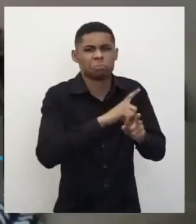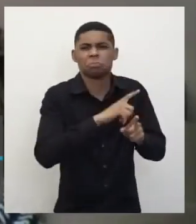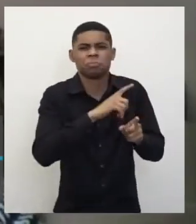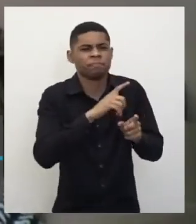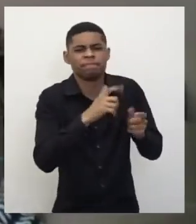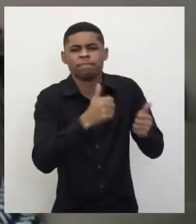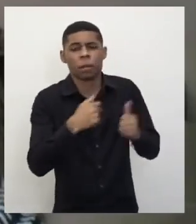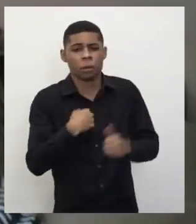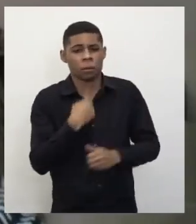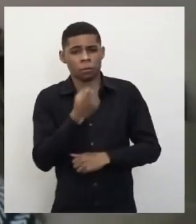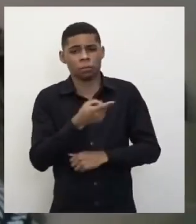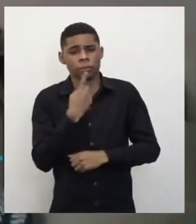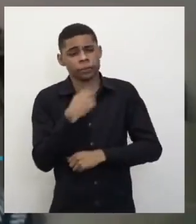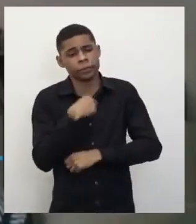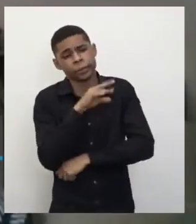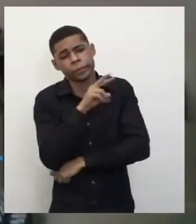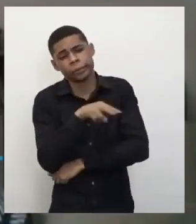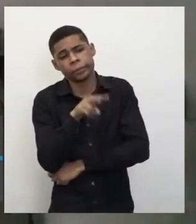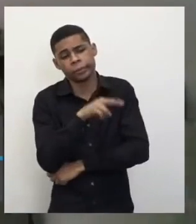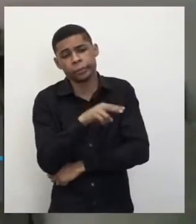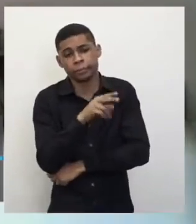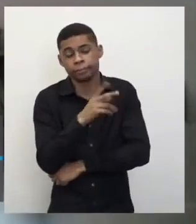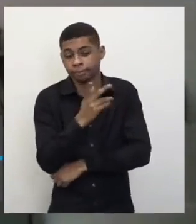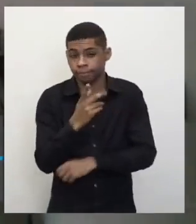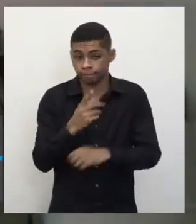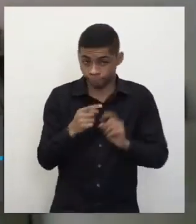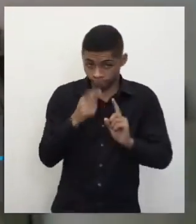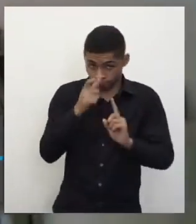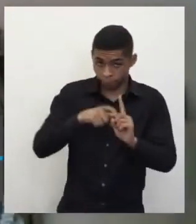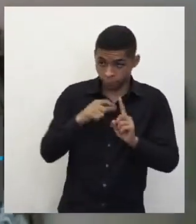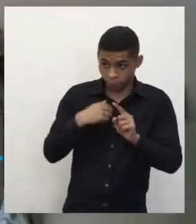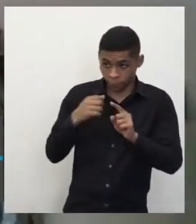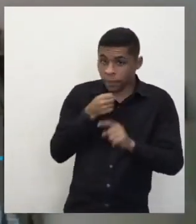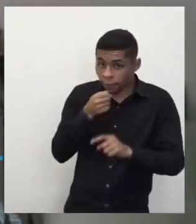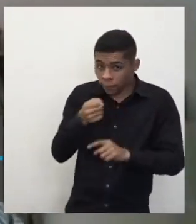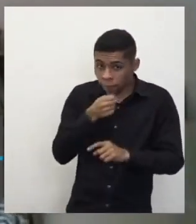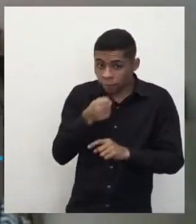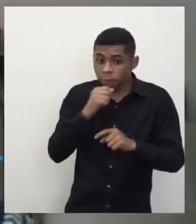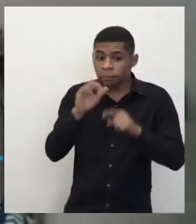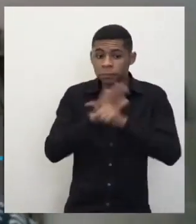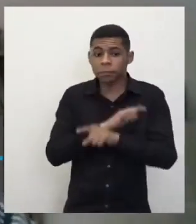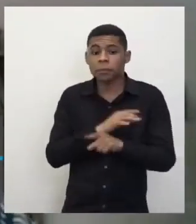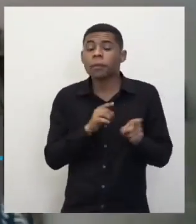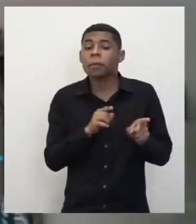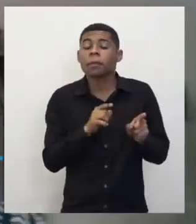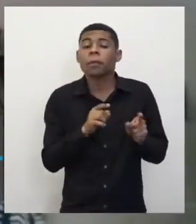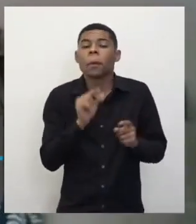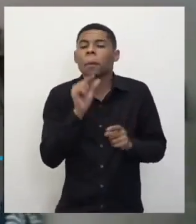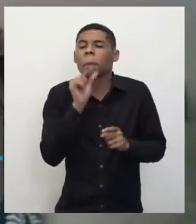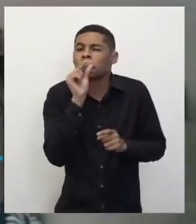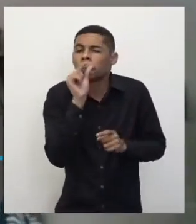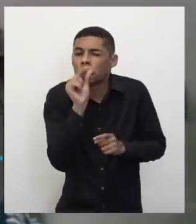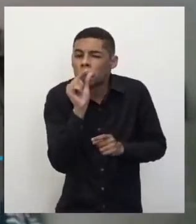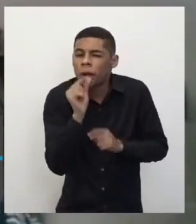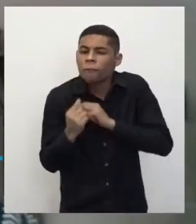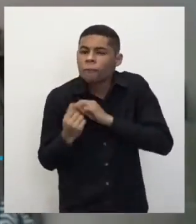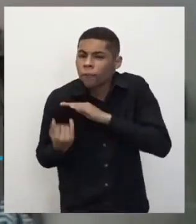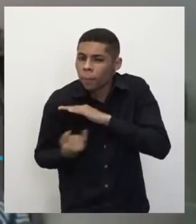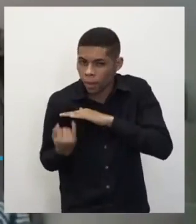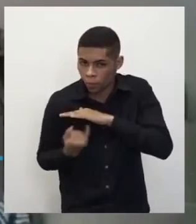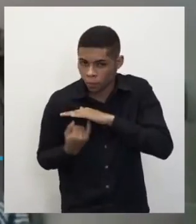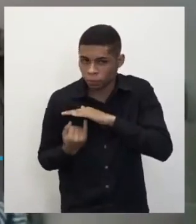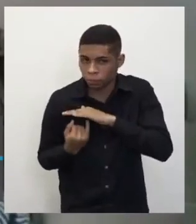jogos. Ele, né, o entrevistado, acaba sendo um pouquinho mais informal